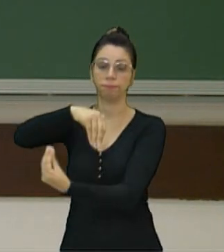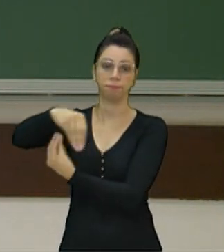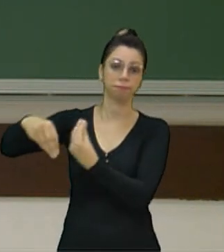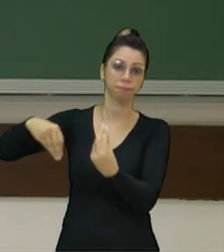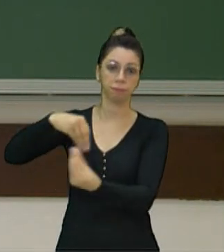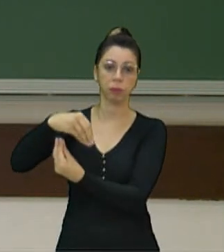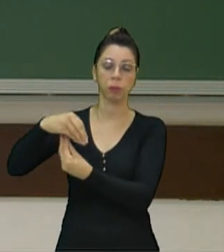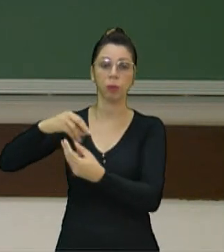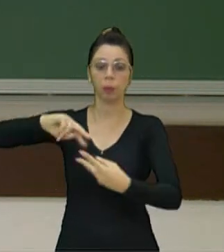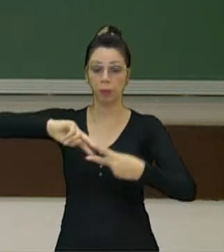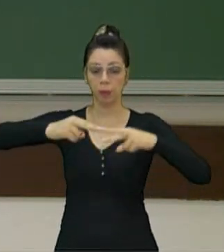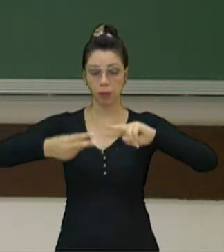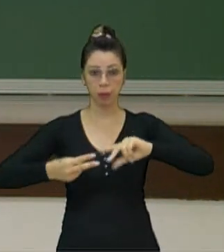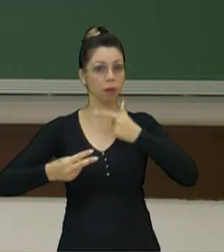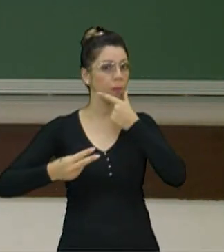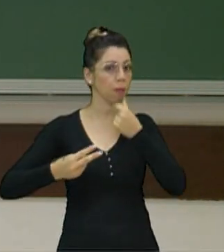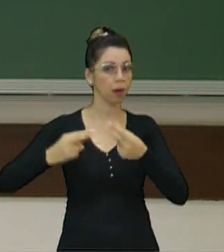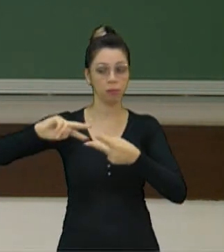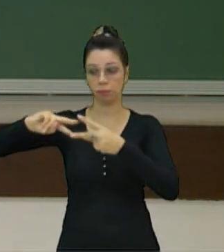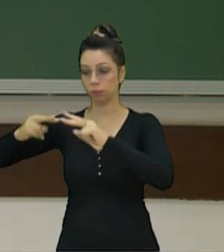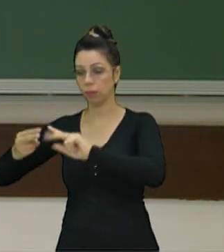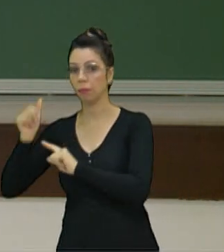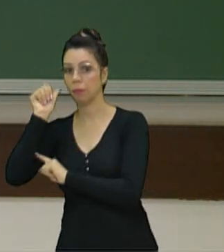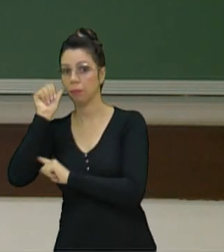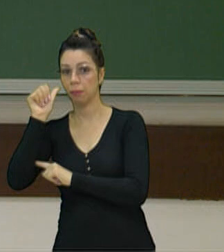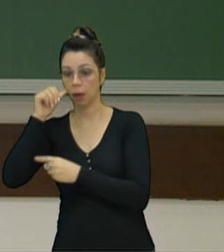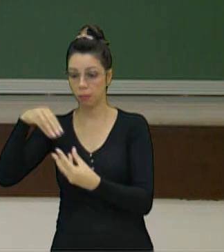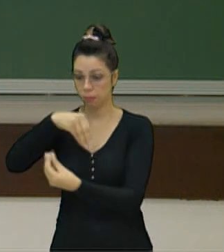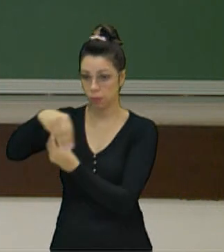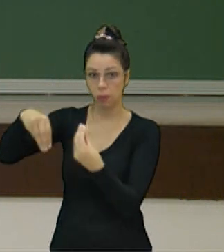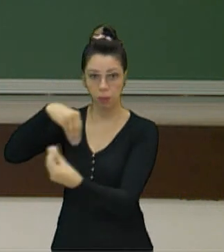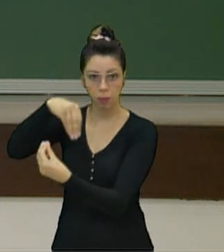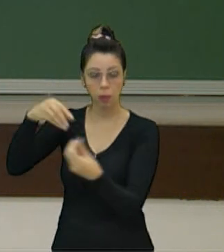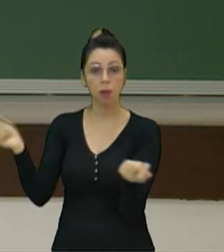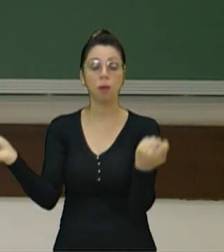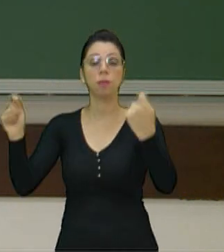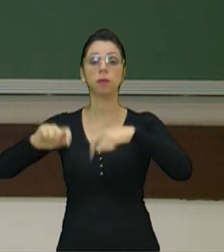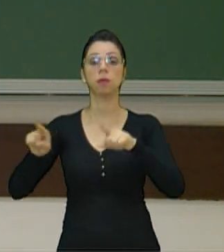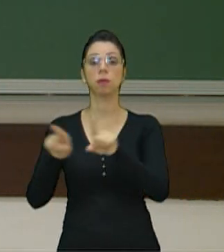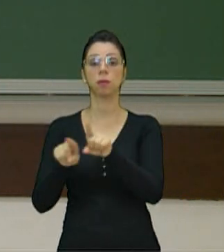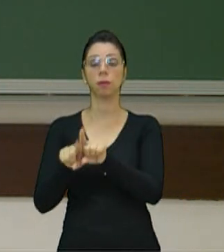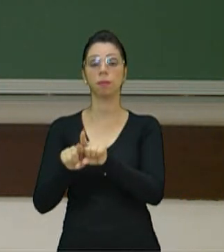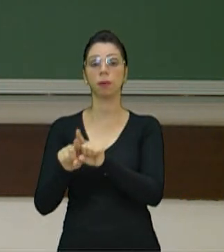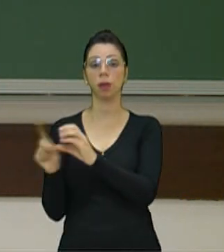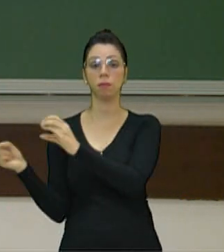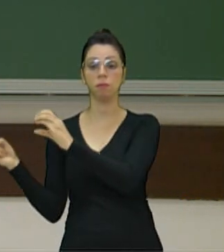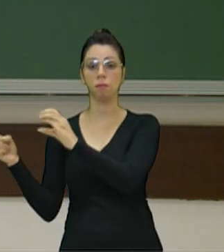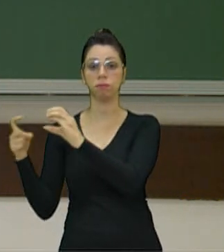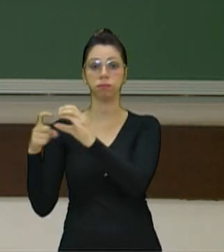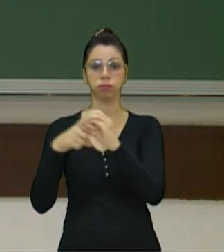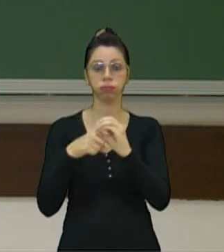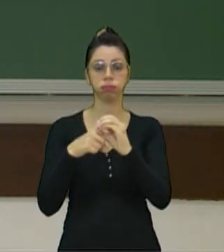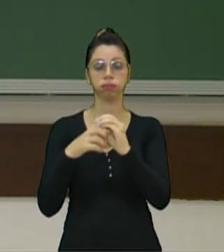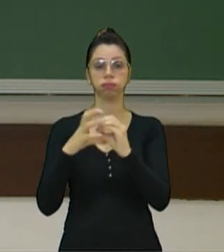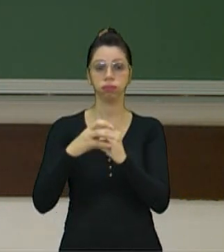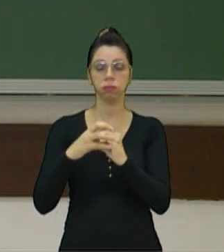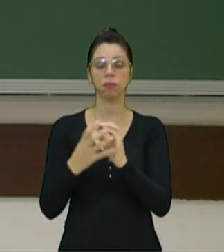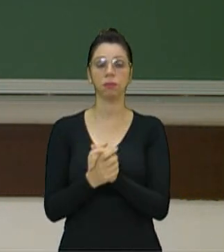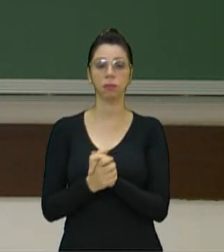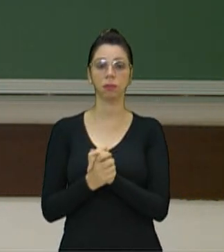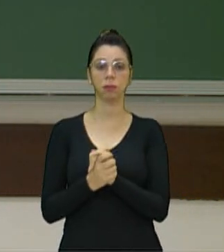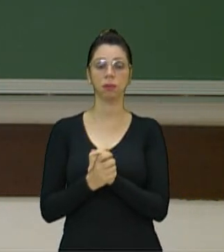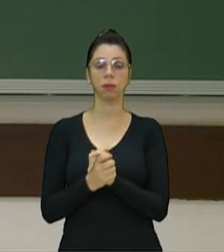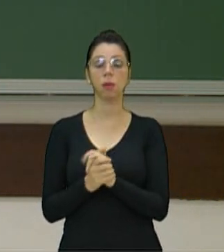do DNA de pai e mãe, né? Ela necessita do processo de fecundação e ela tem um menor número